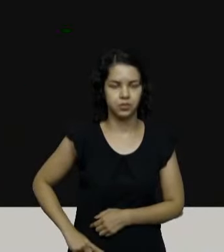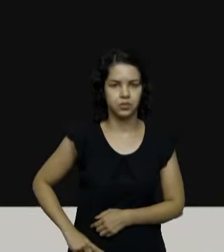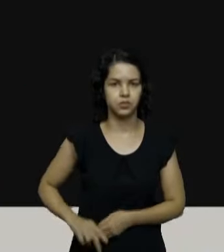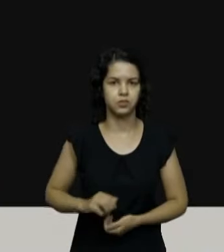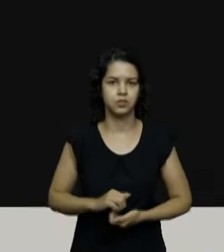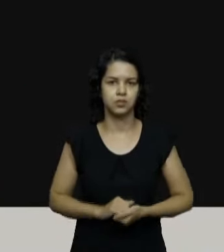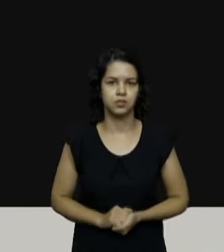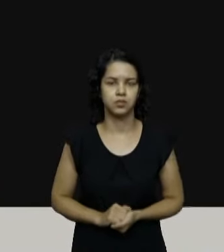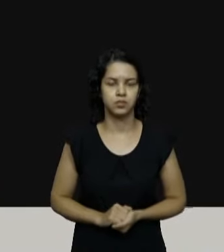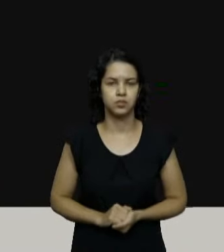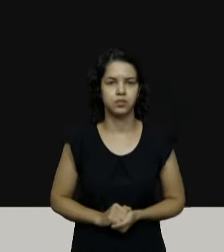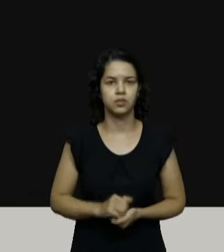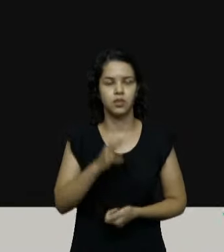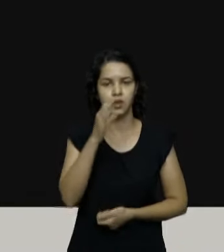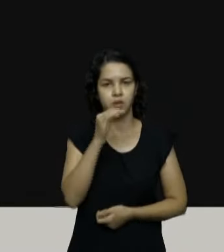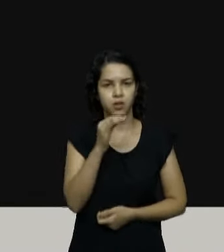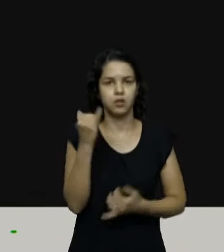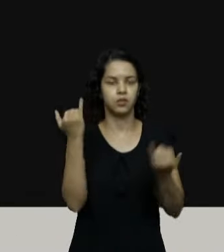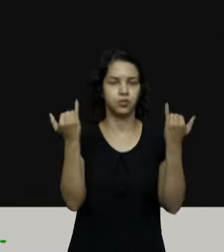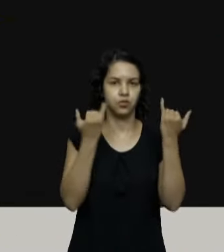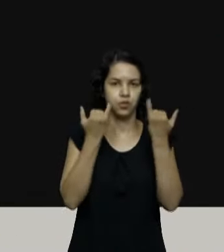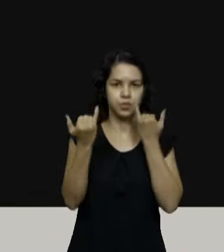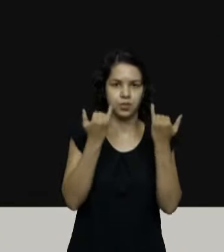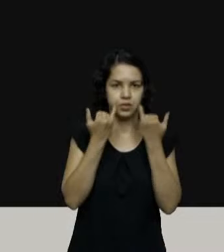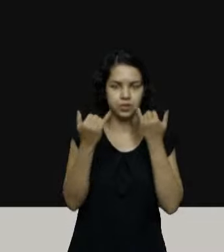ao presidente da Casam informações acerca